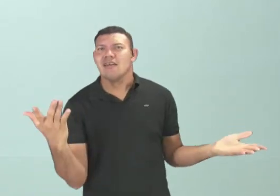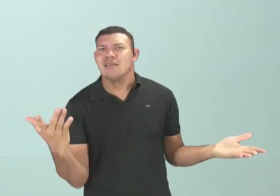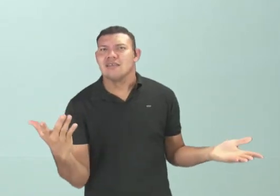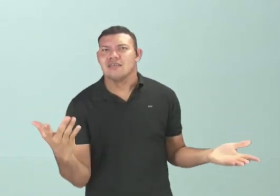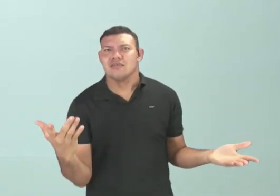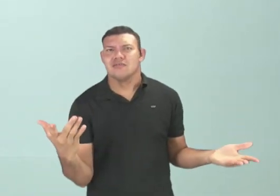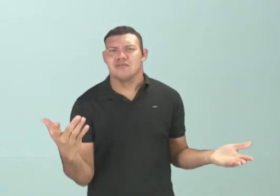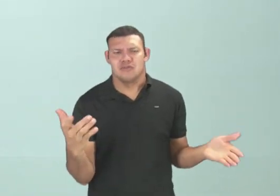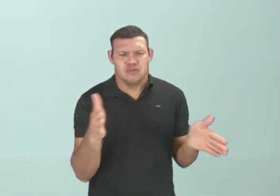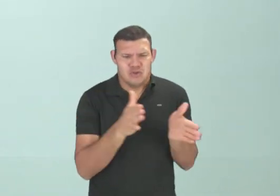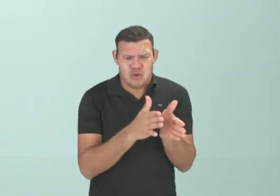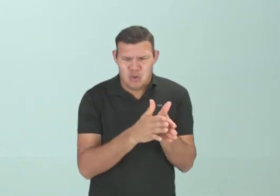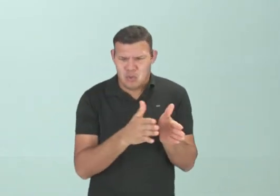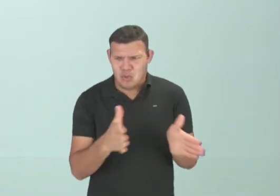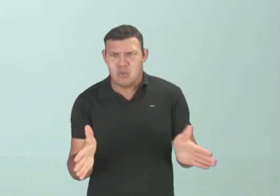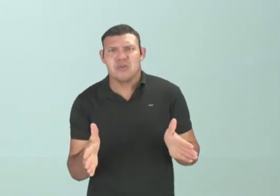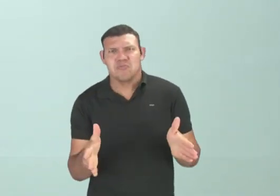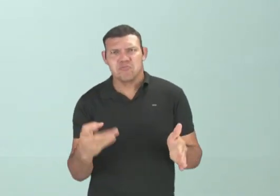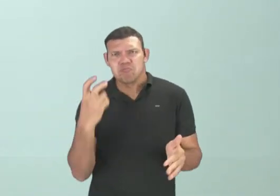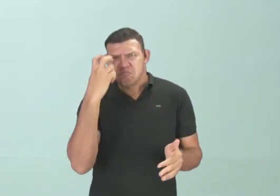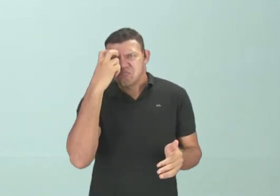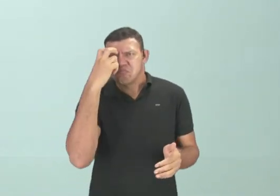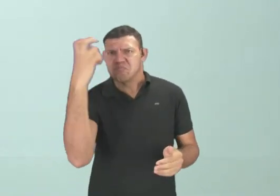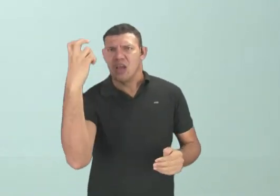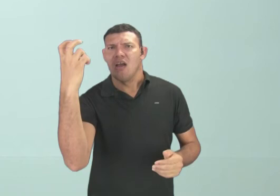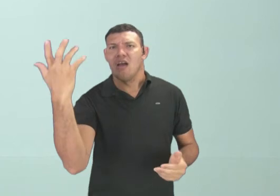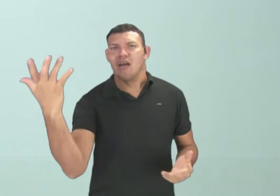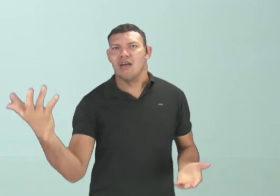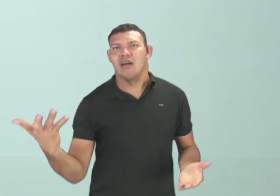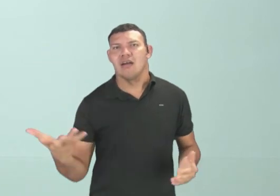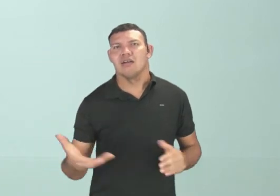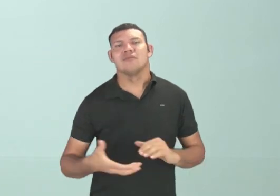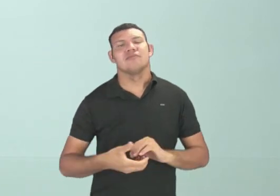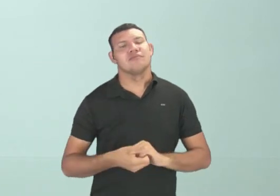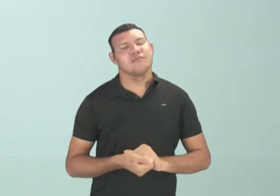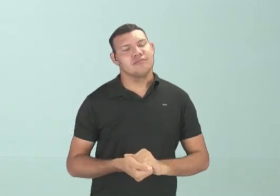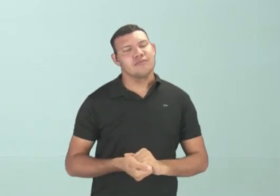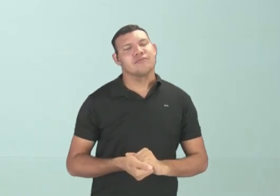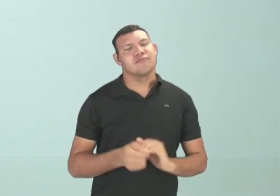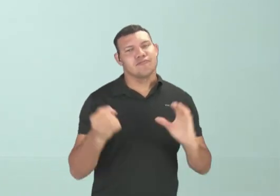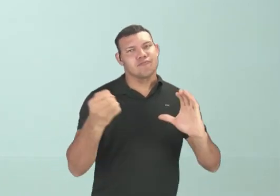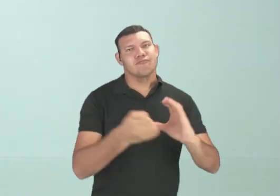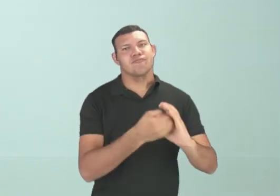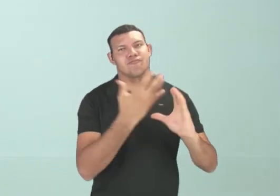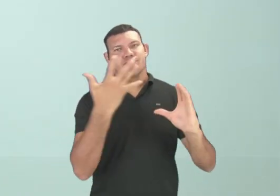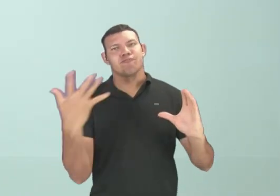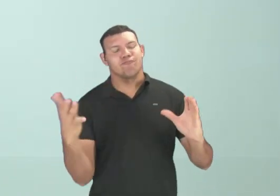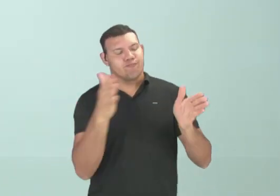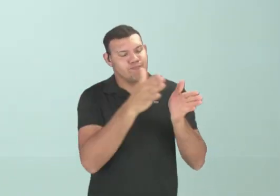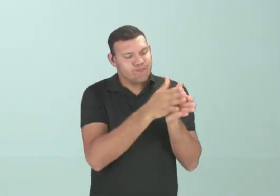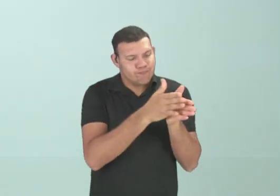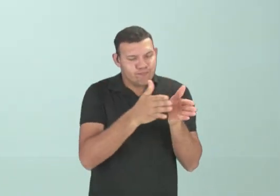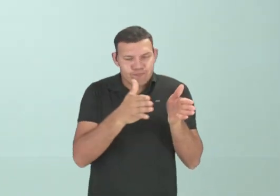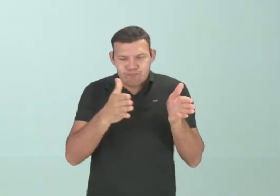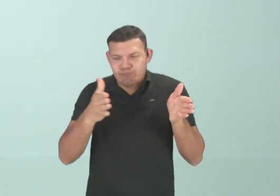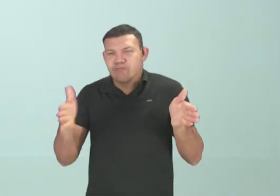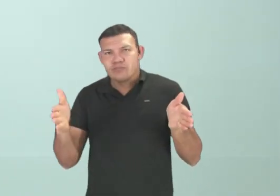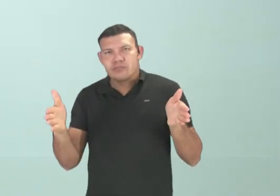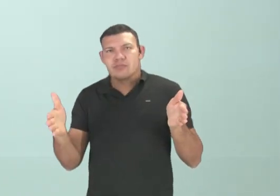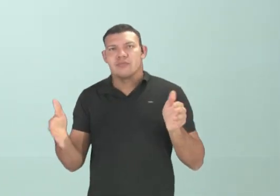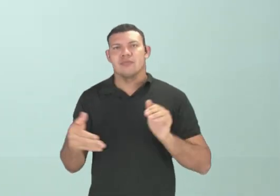além da época, né, para além daquela época. Então essa é uma característica desse período, tá